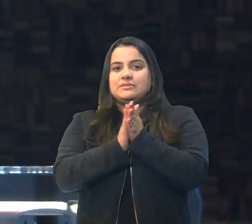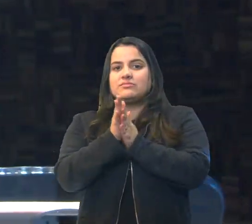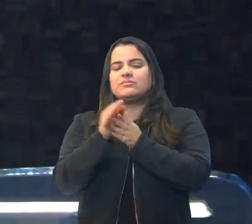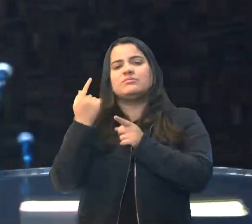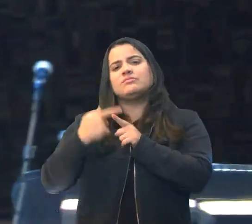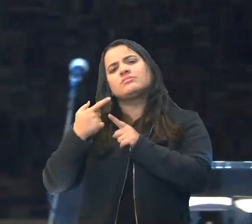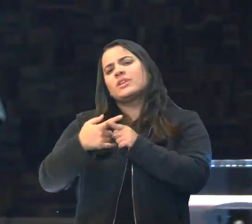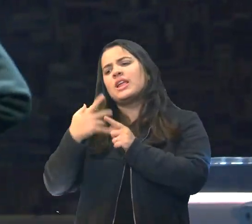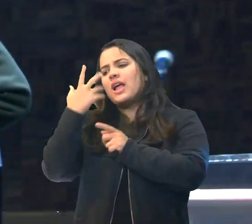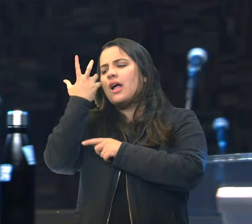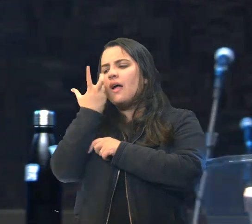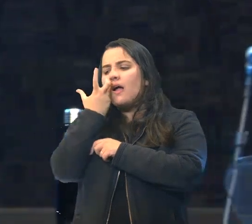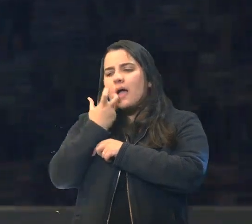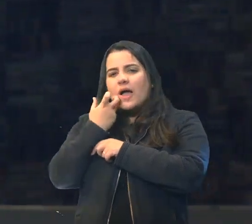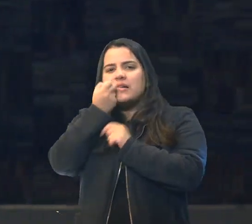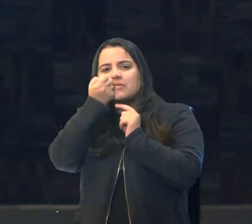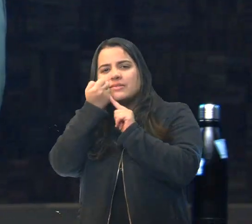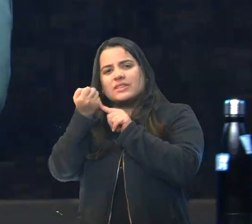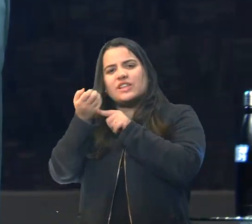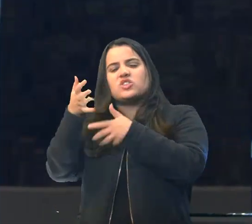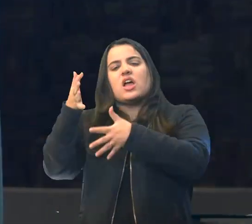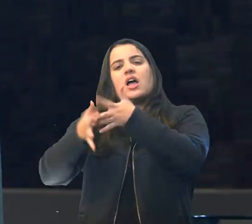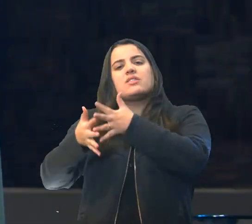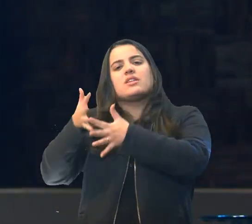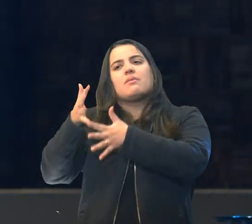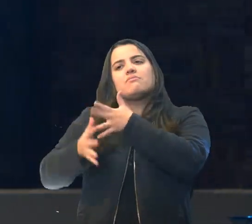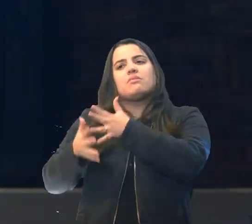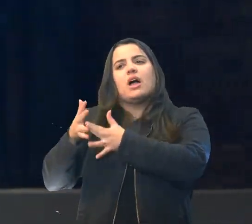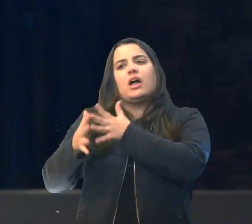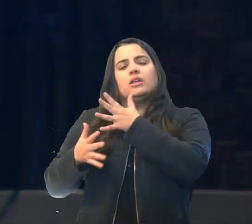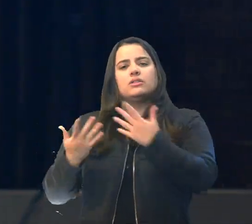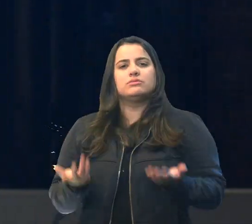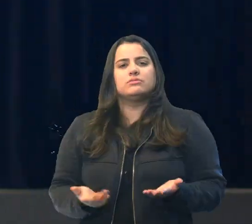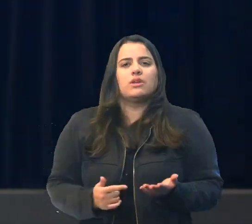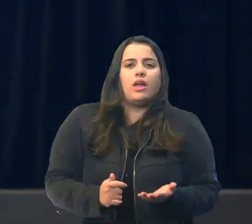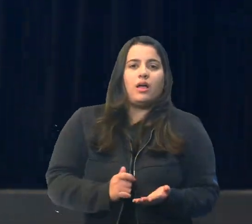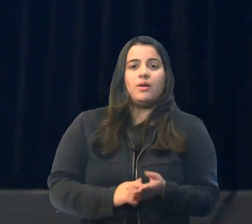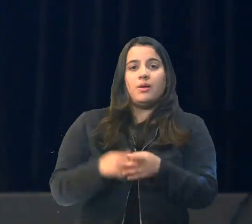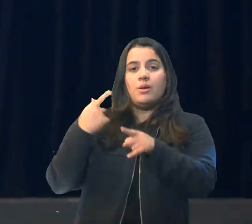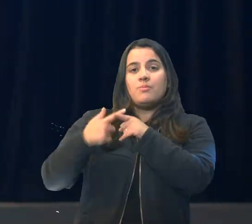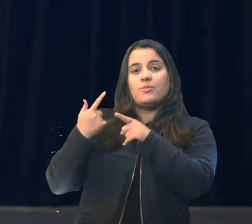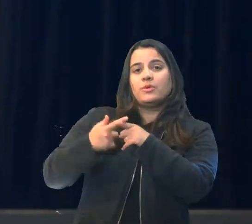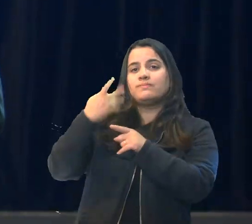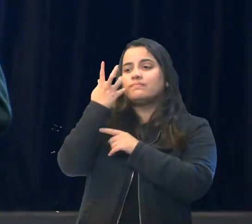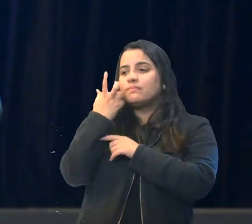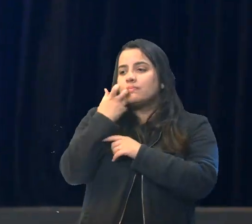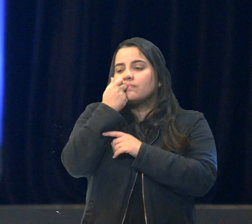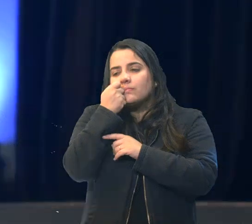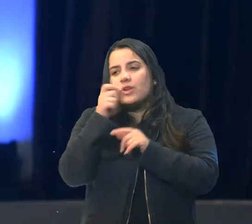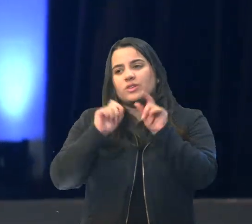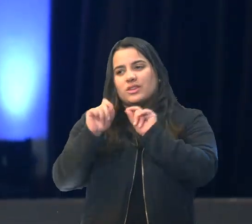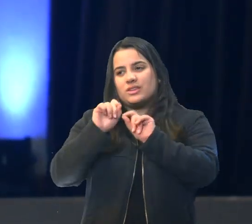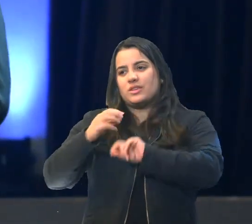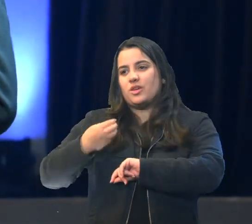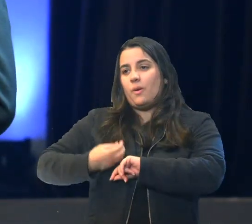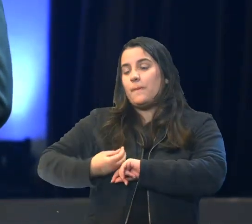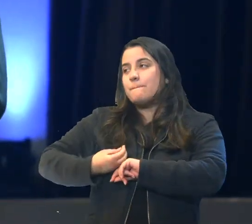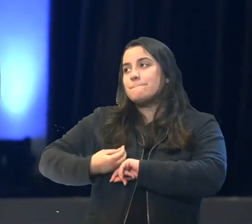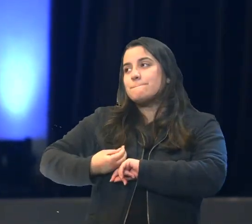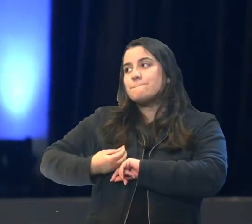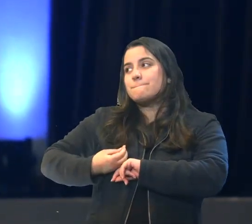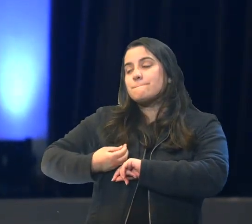ansiedade atrapalha, porque a ansiedade faz com que eu não vivo a presença de